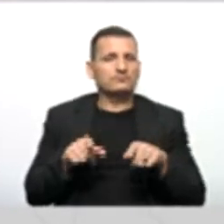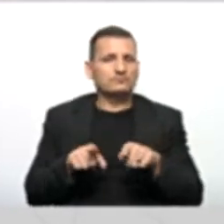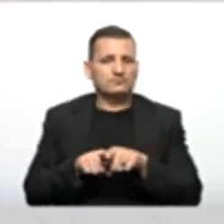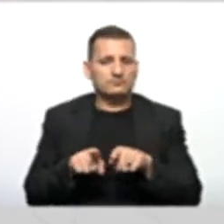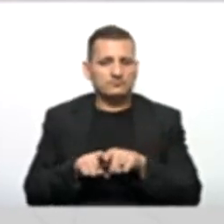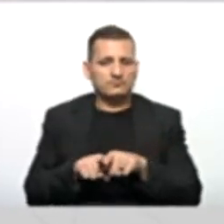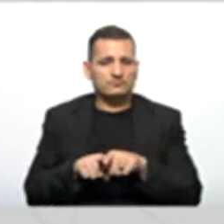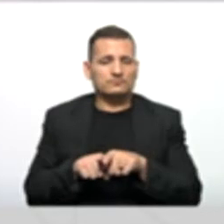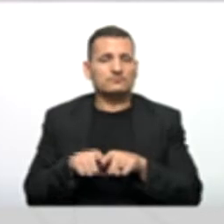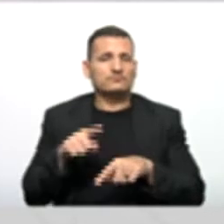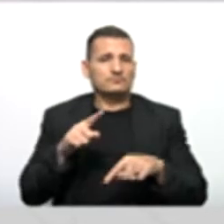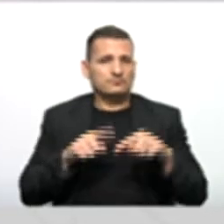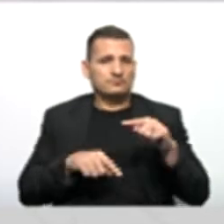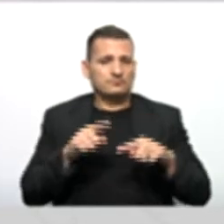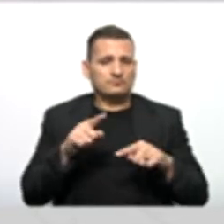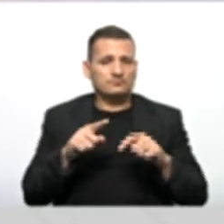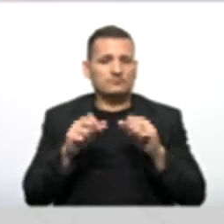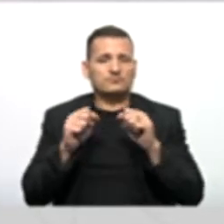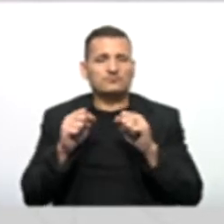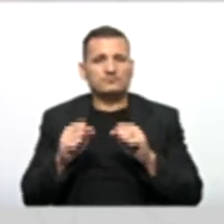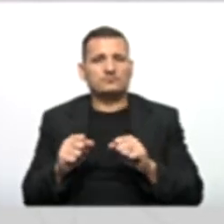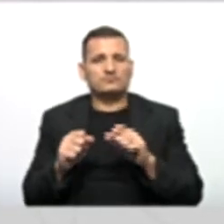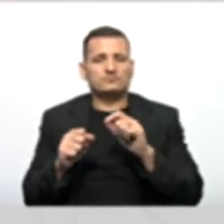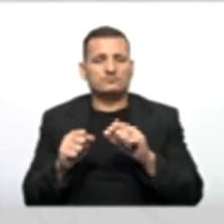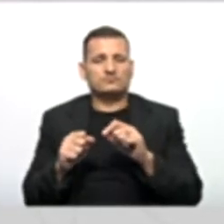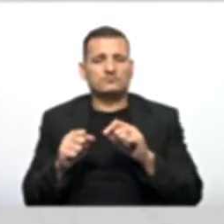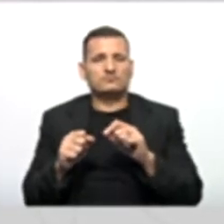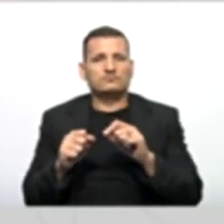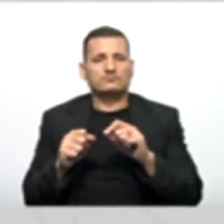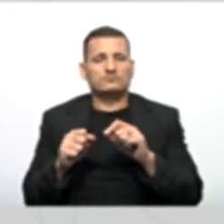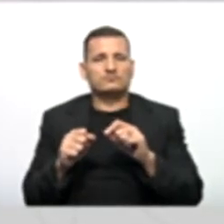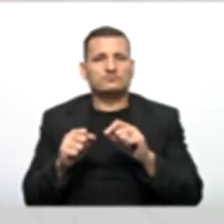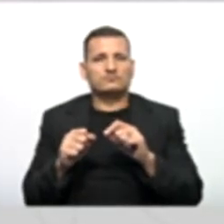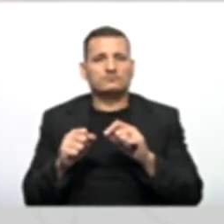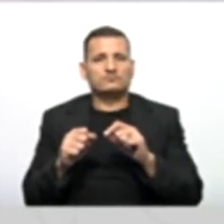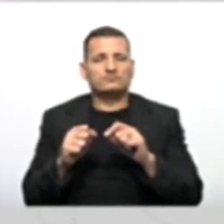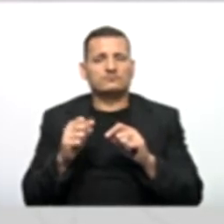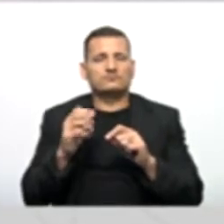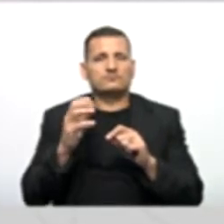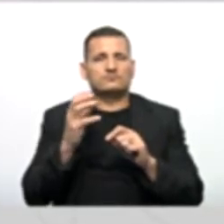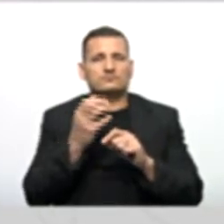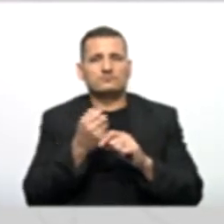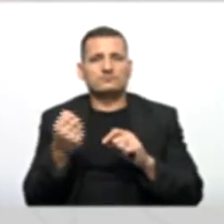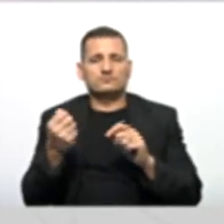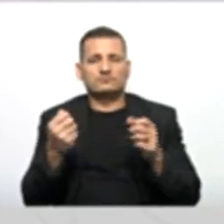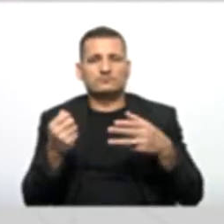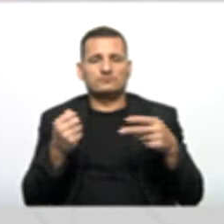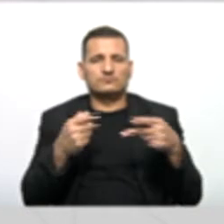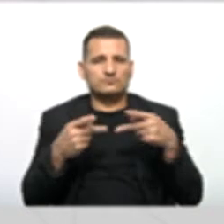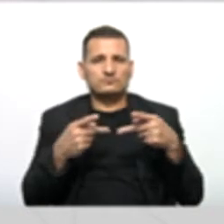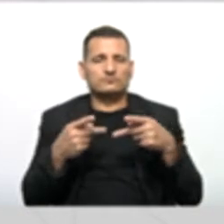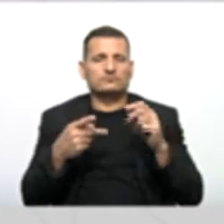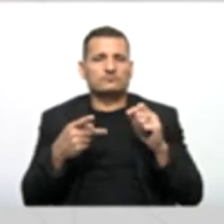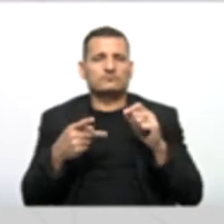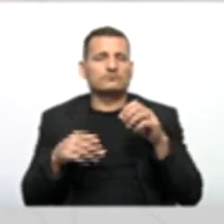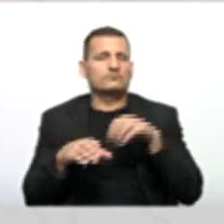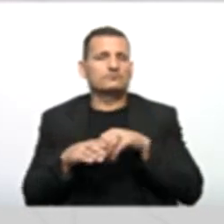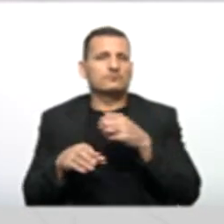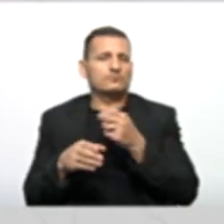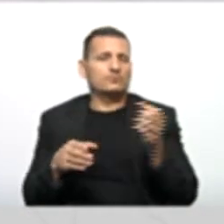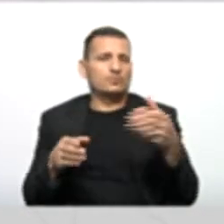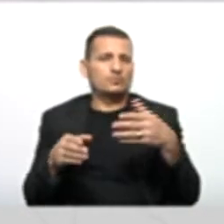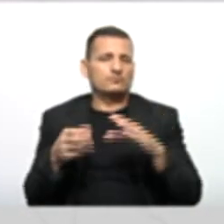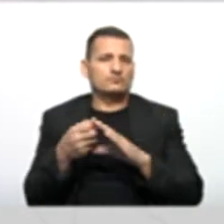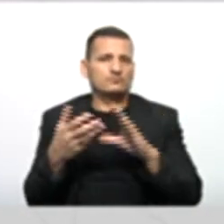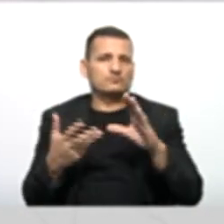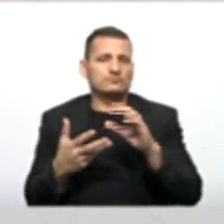um produto existente pode se beneficiar de um projeto para o acréscimo de novas funções ou características,